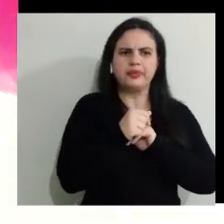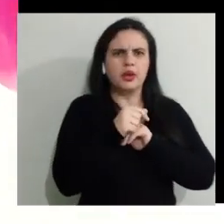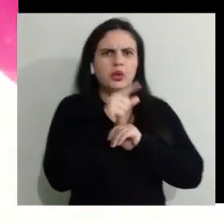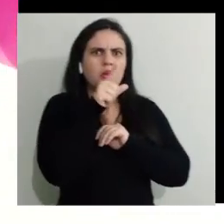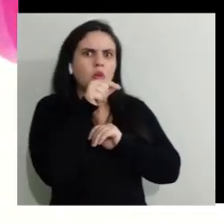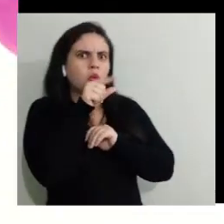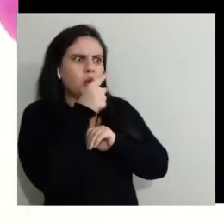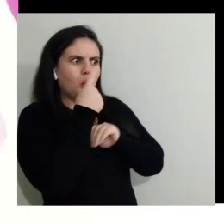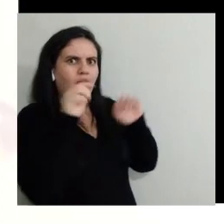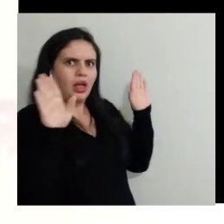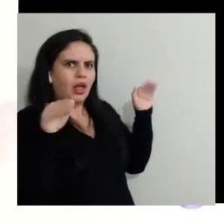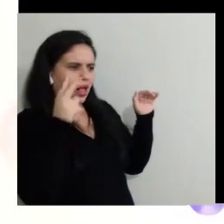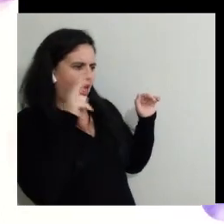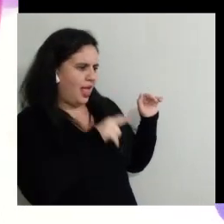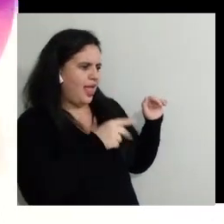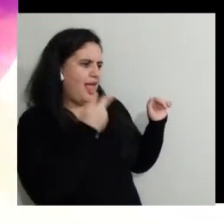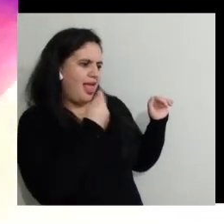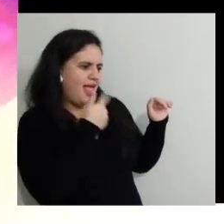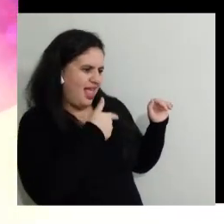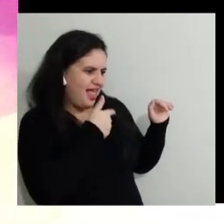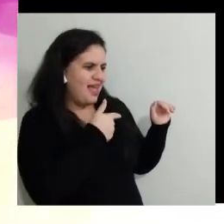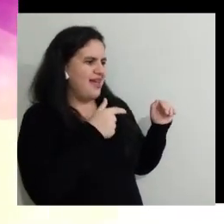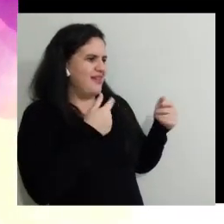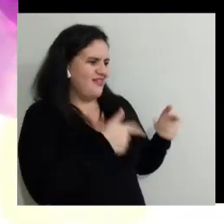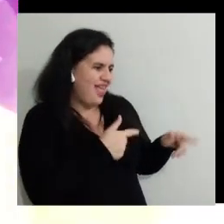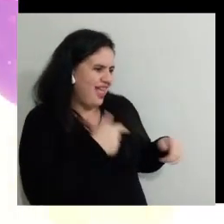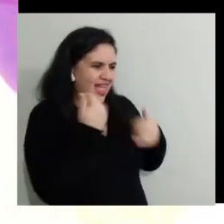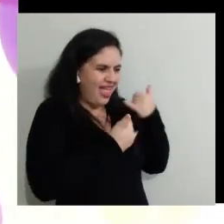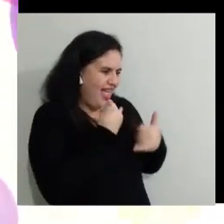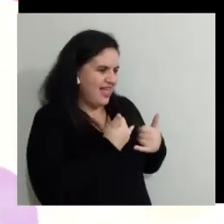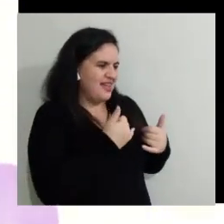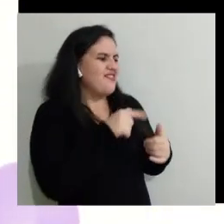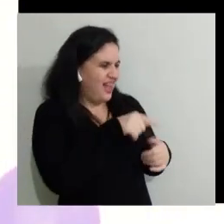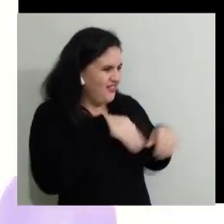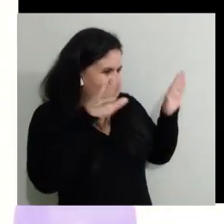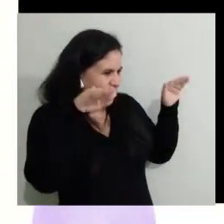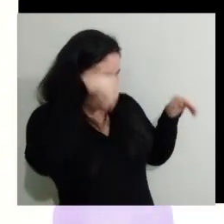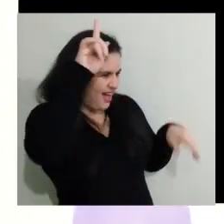disse o urubu caçoando. É, vai voando, os pássaros gozaram.